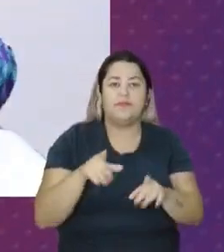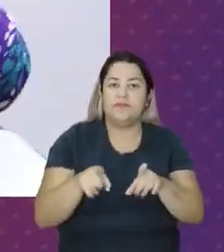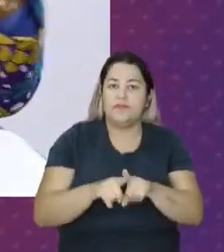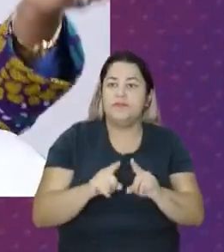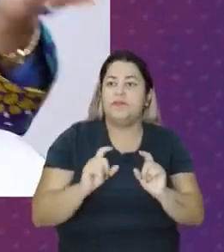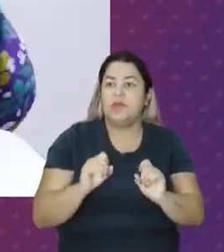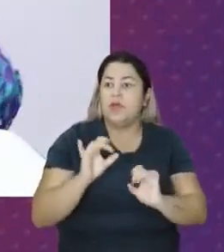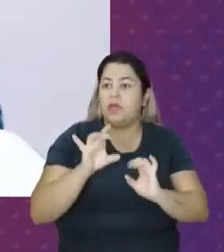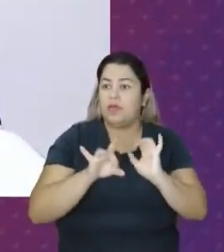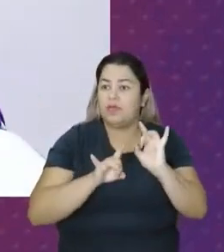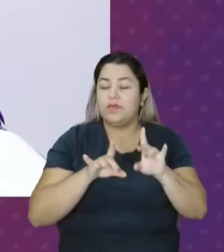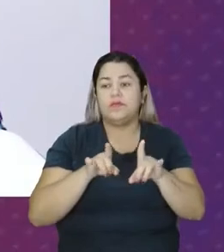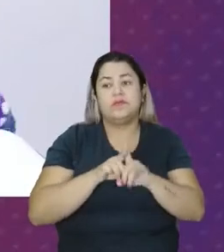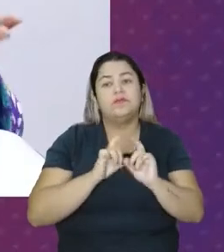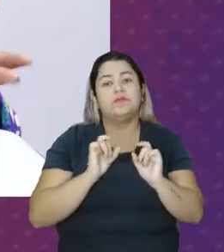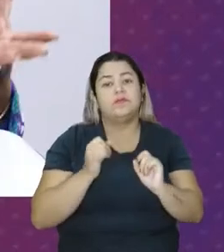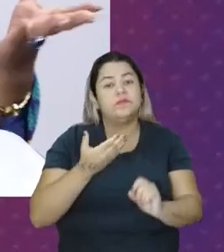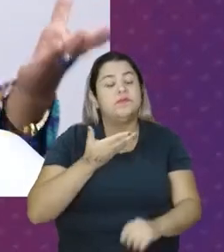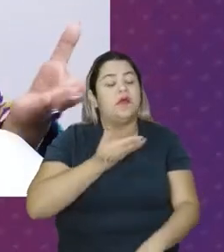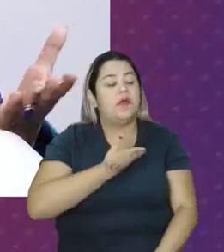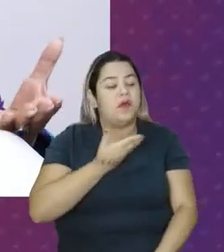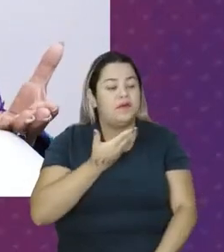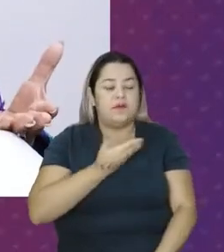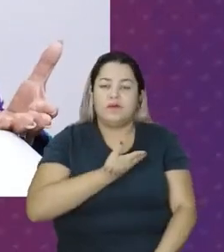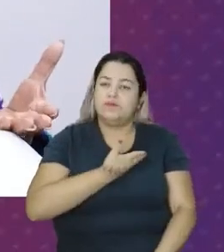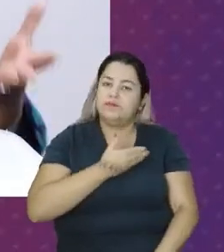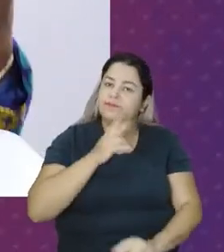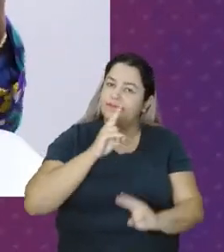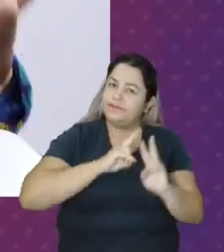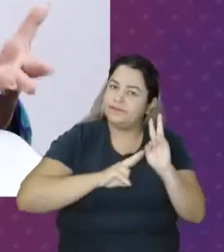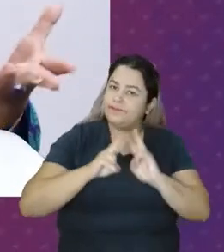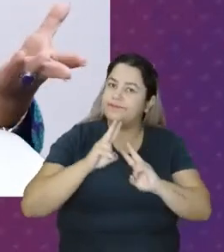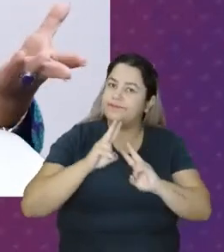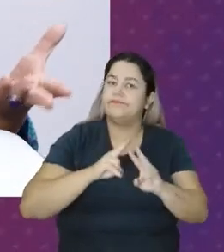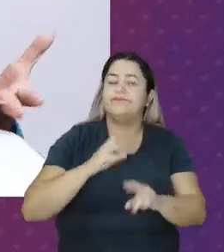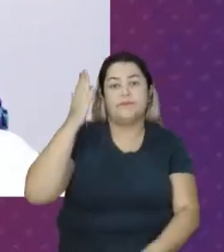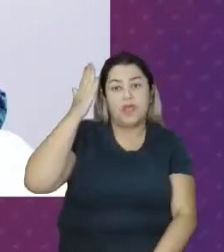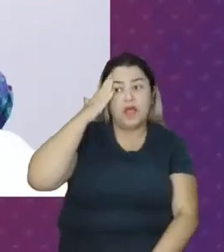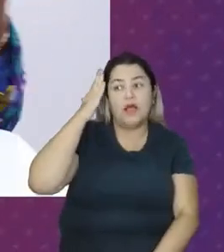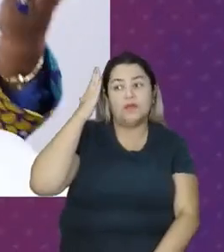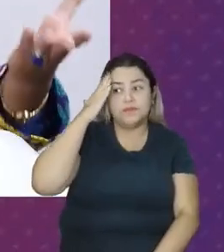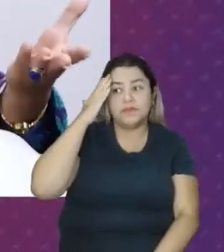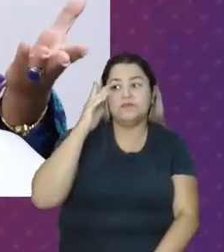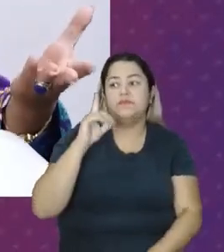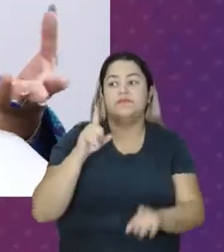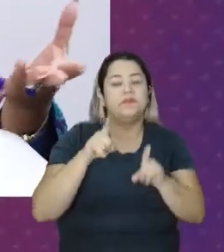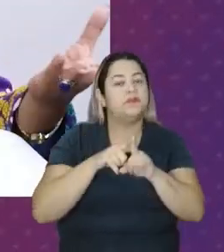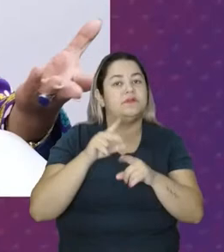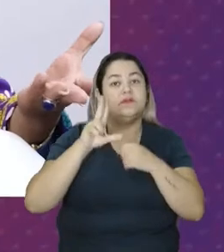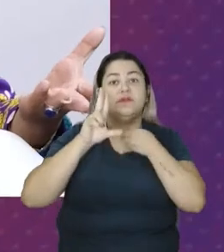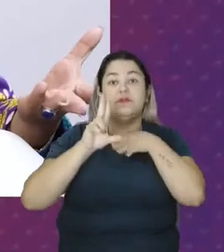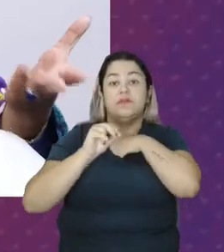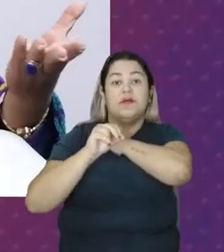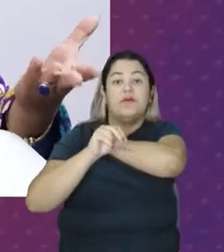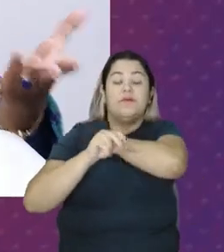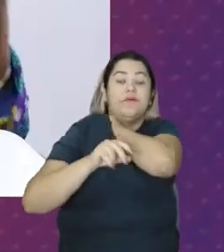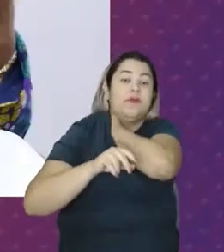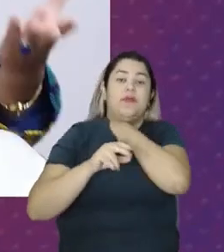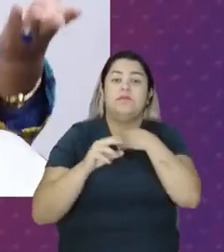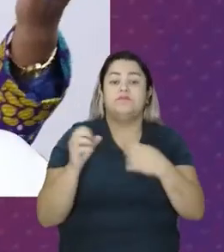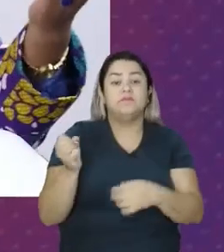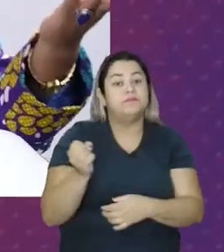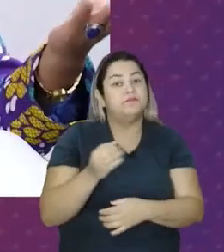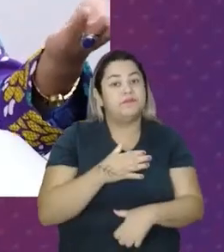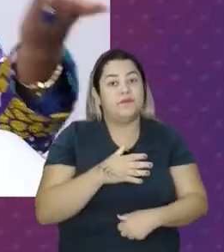mas especialmente minhas companheiras que estão nos assistindo, vocês sabem, né? Não é mais novidade para ninguém que